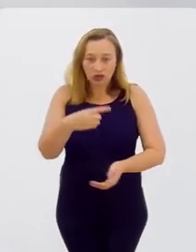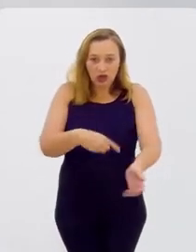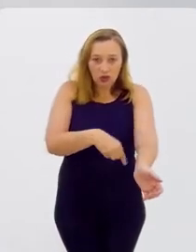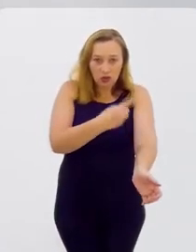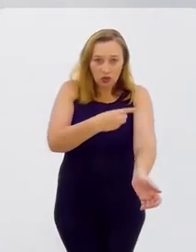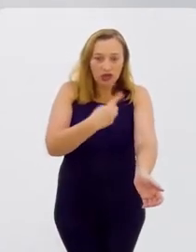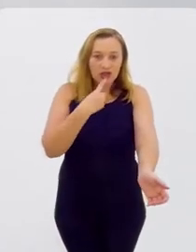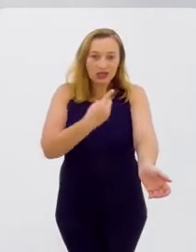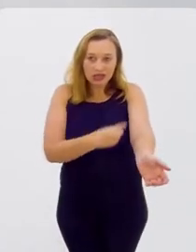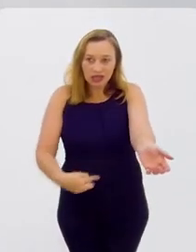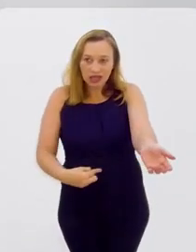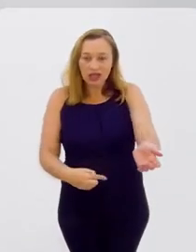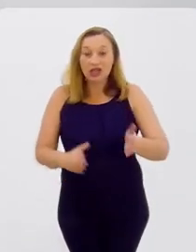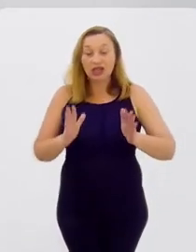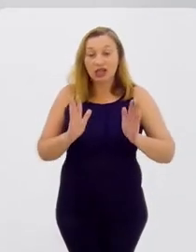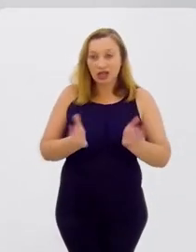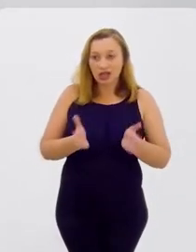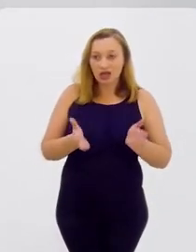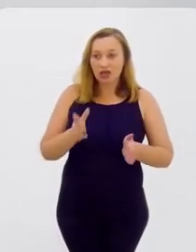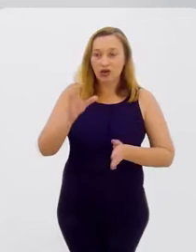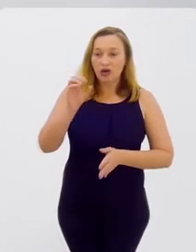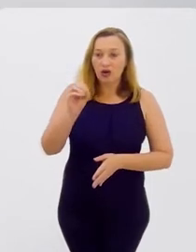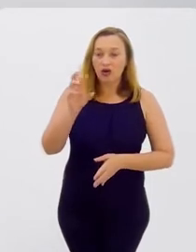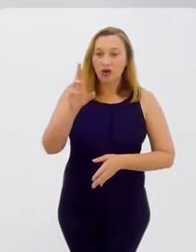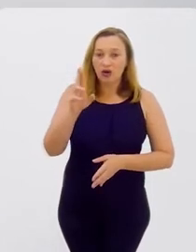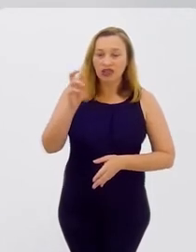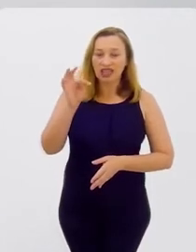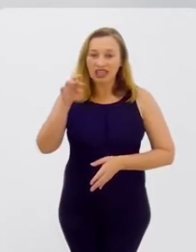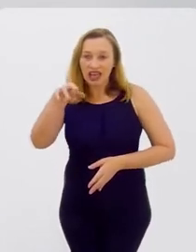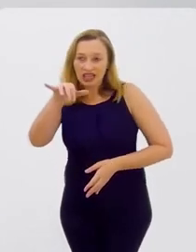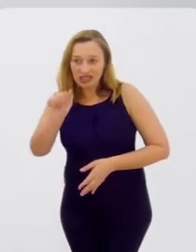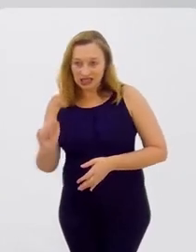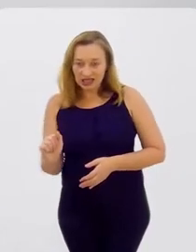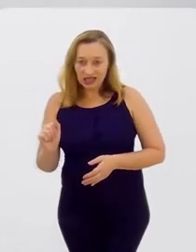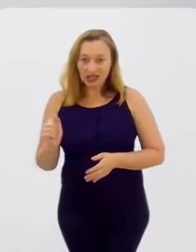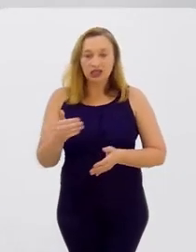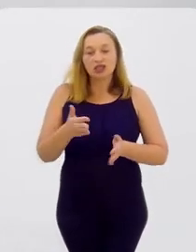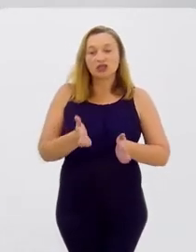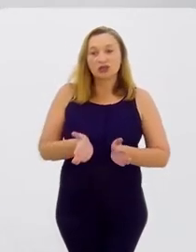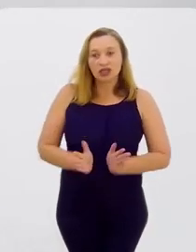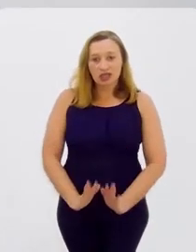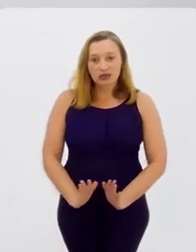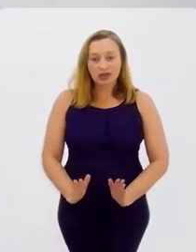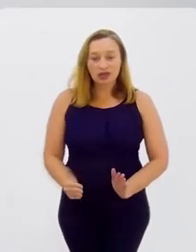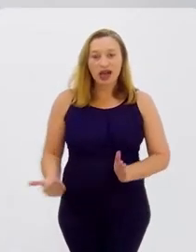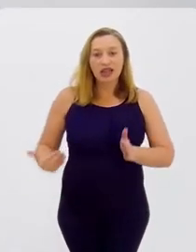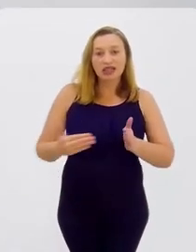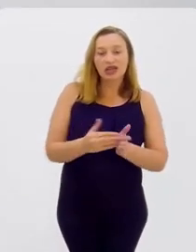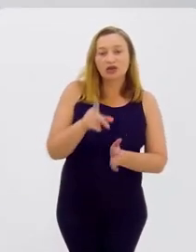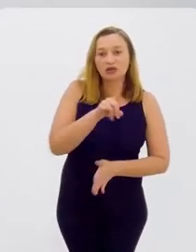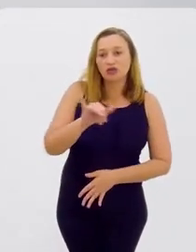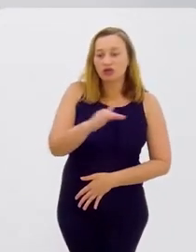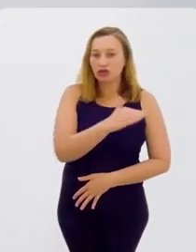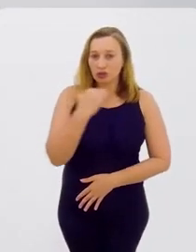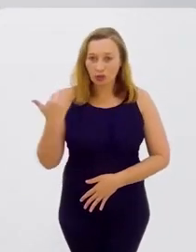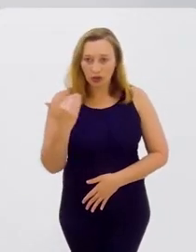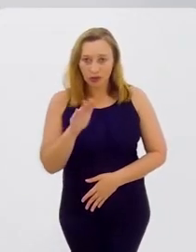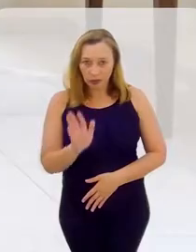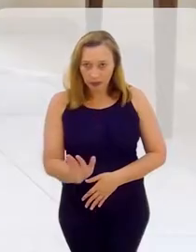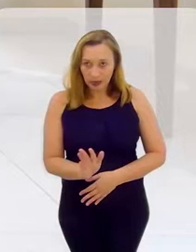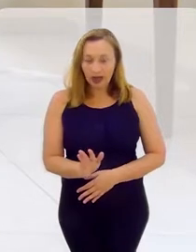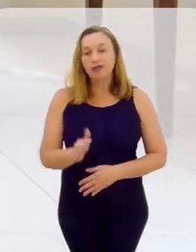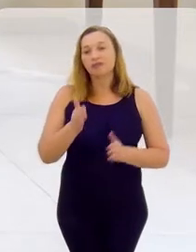ordenanças desde a geração de uma criança até o dia que esse ser nos deixa e venha